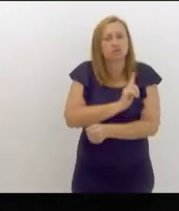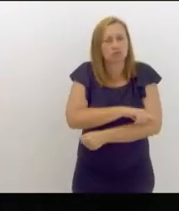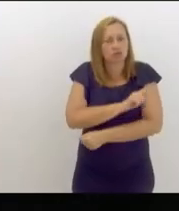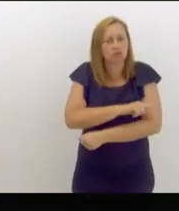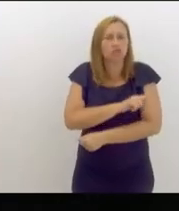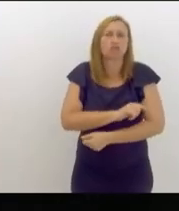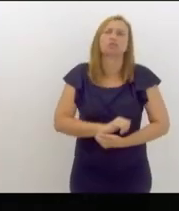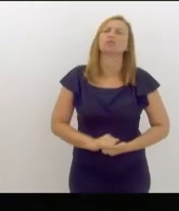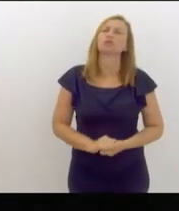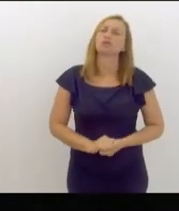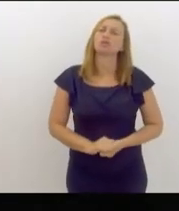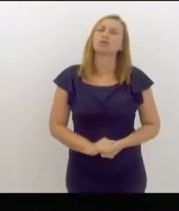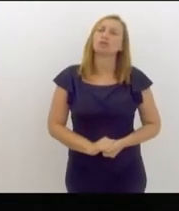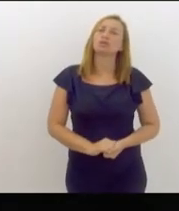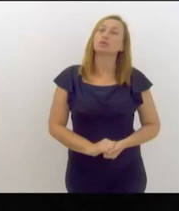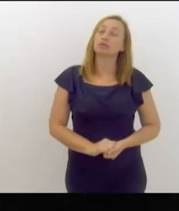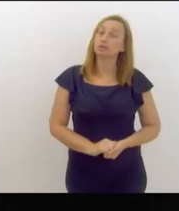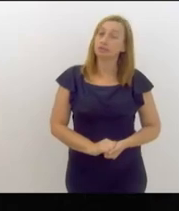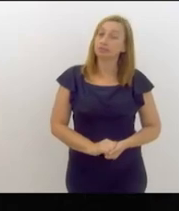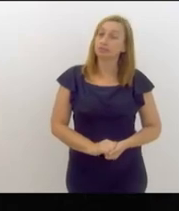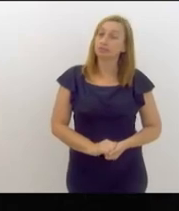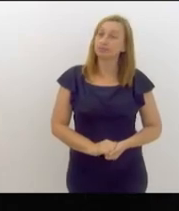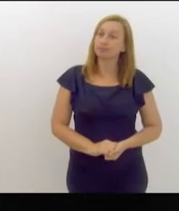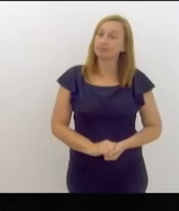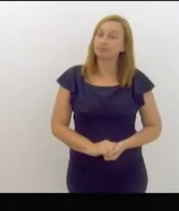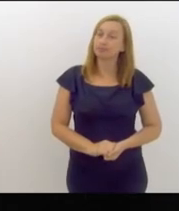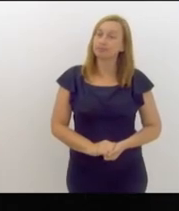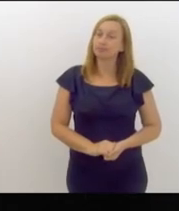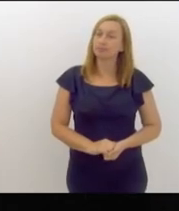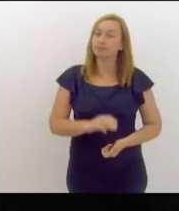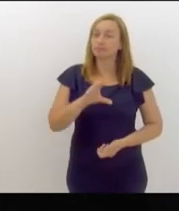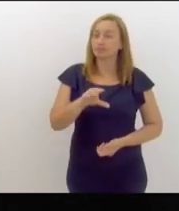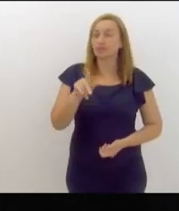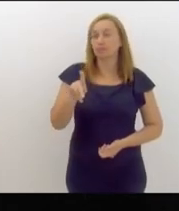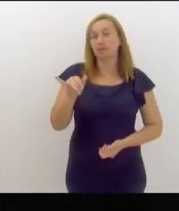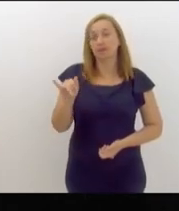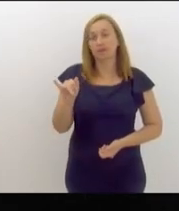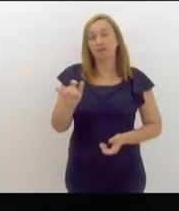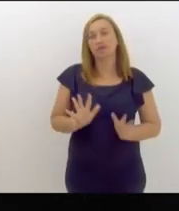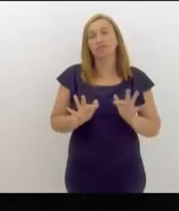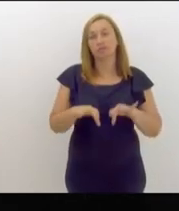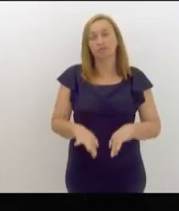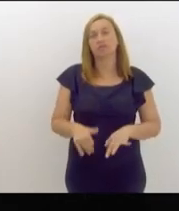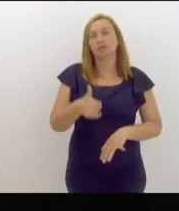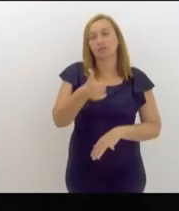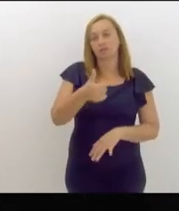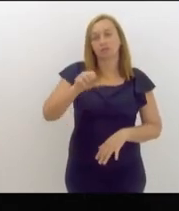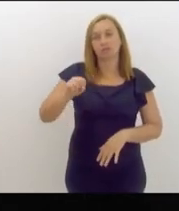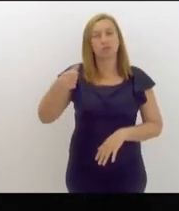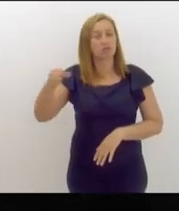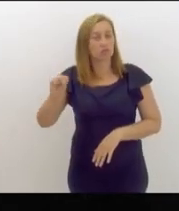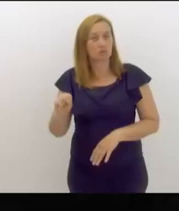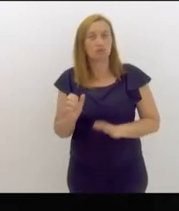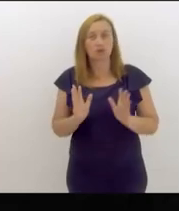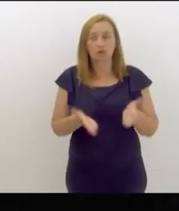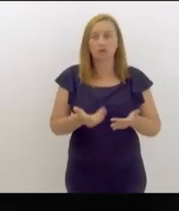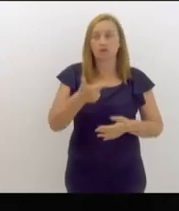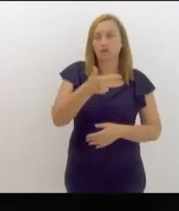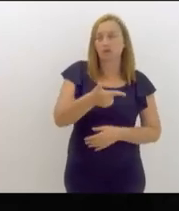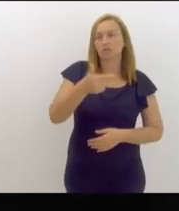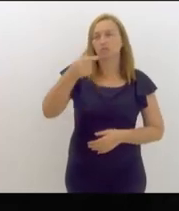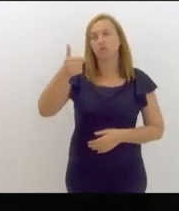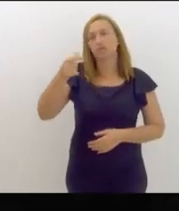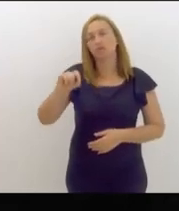recursos e isso foi na CPI de que finalizou em 2018 e a gente está agora em